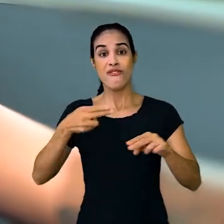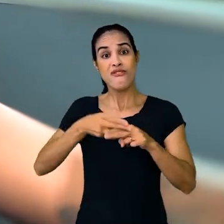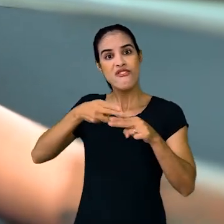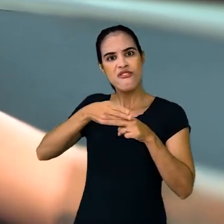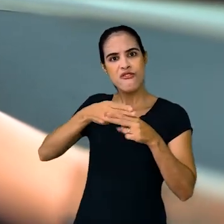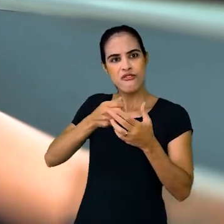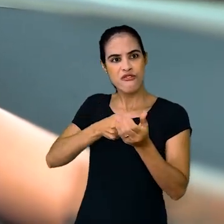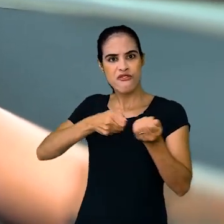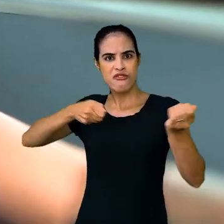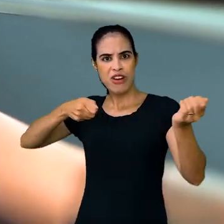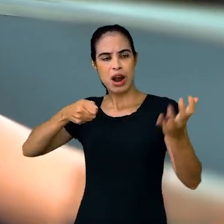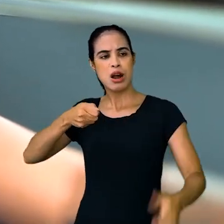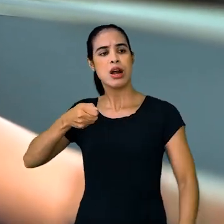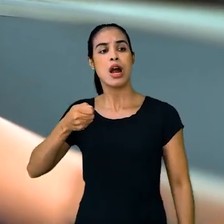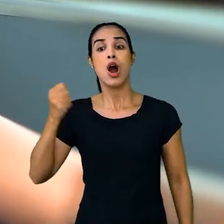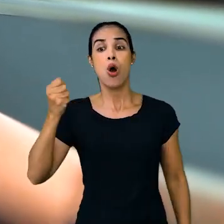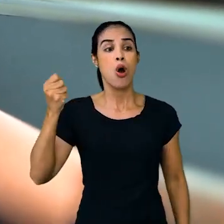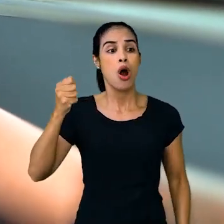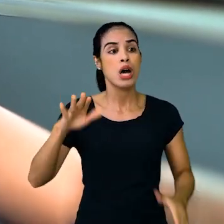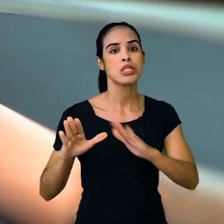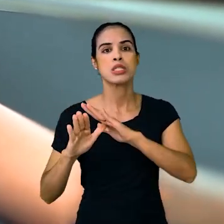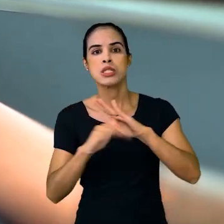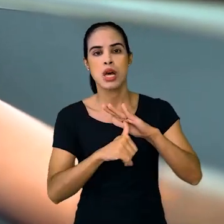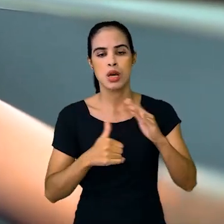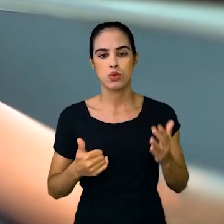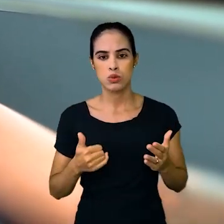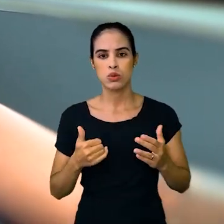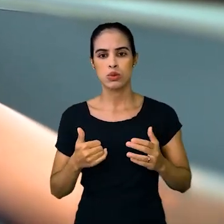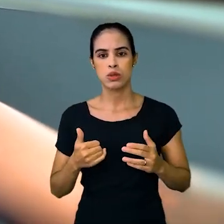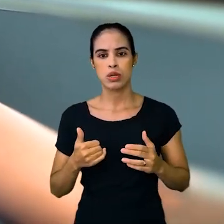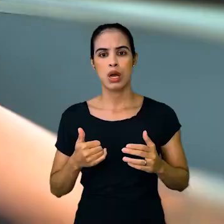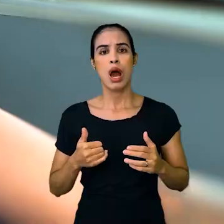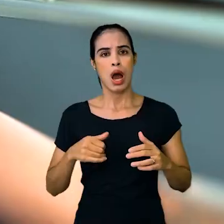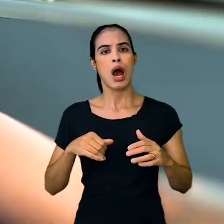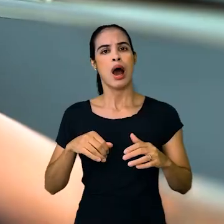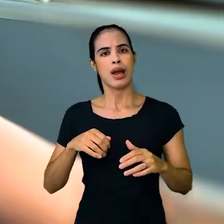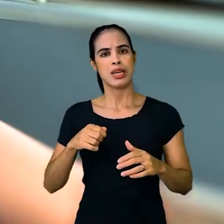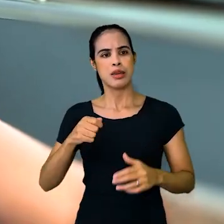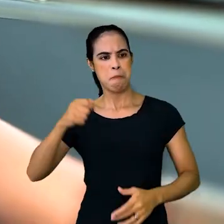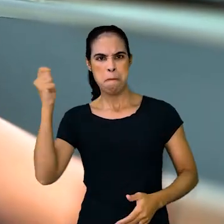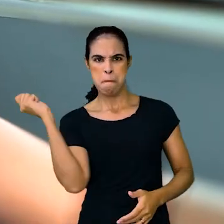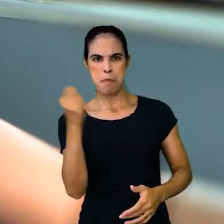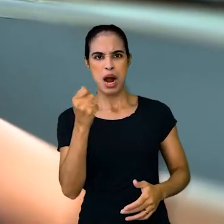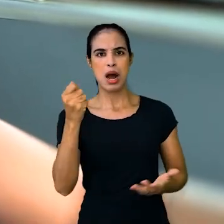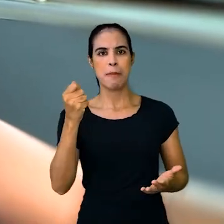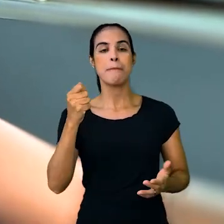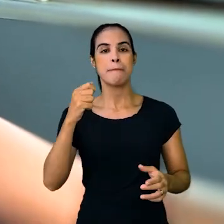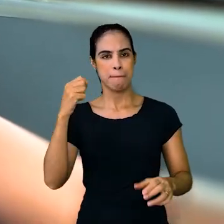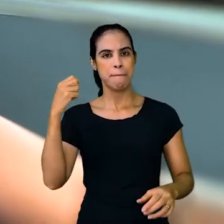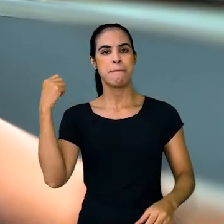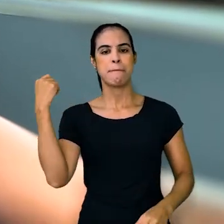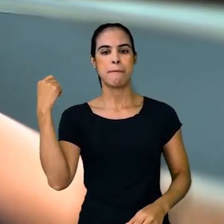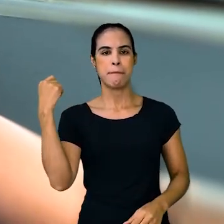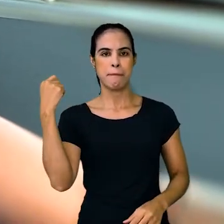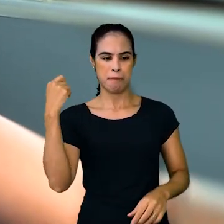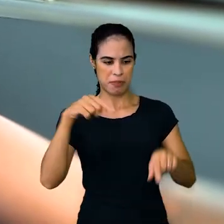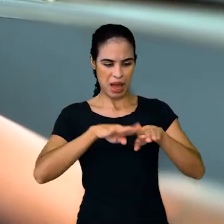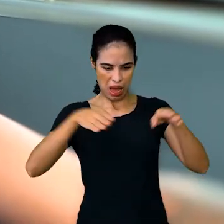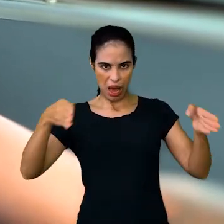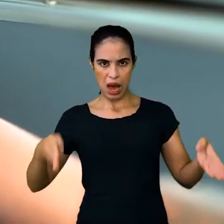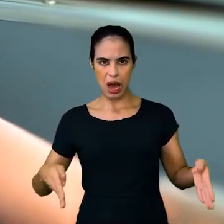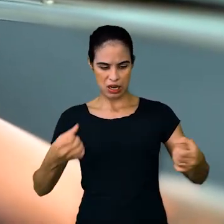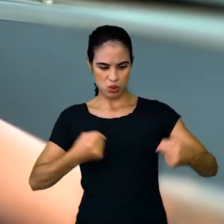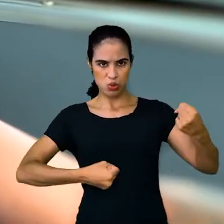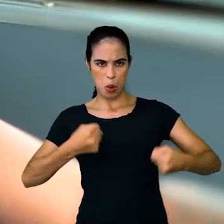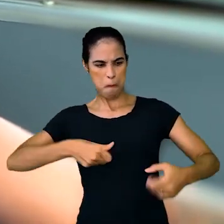facão, anunciando um assalto, né? Imediato ele já entrou, deu uma lapada com o facão em cima aqui do painel do veículo,